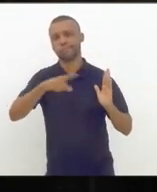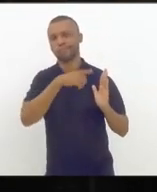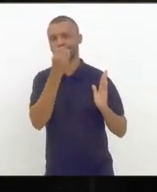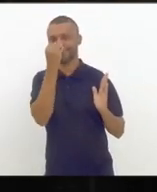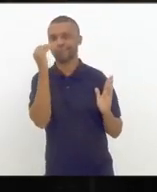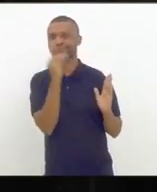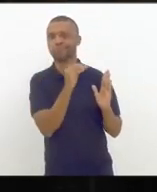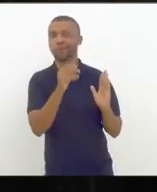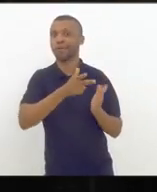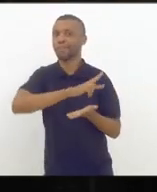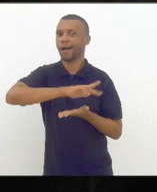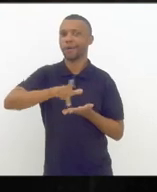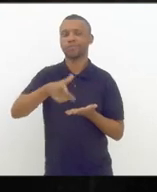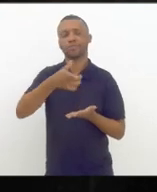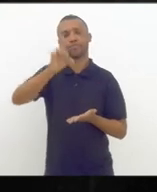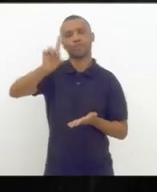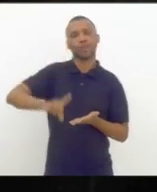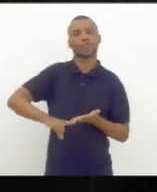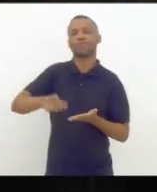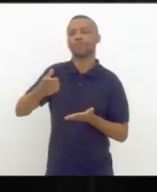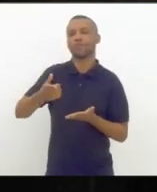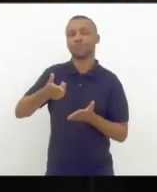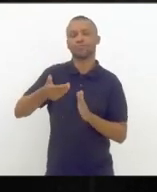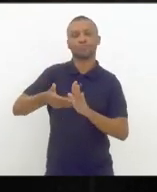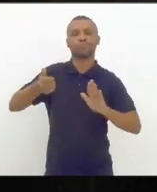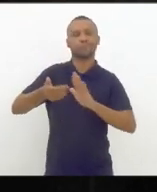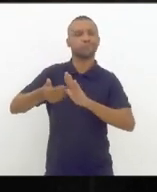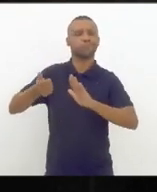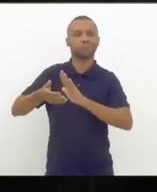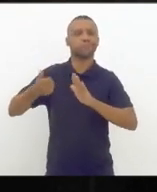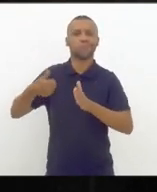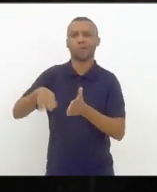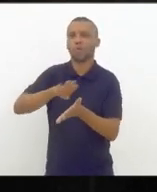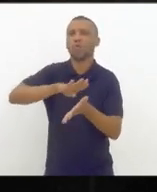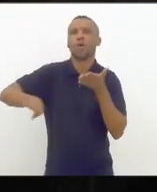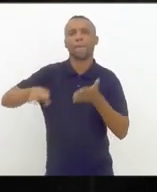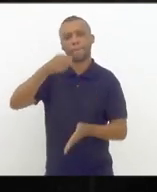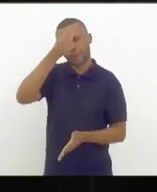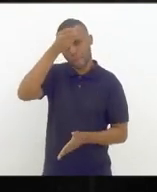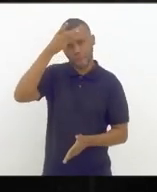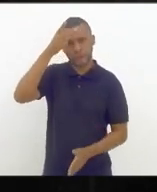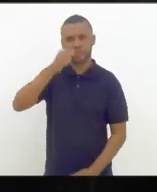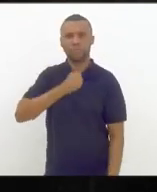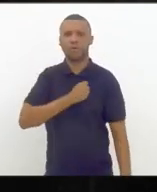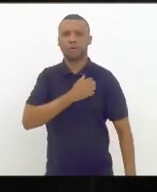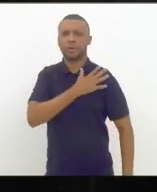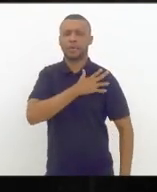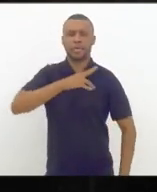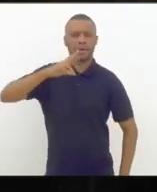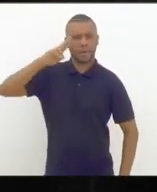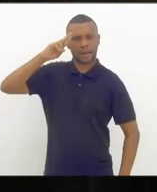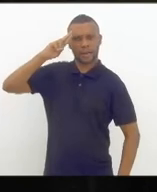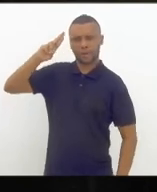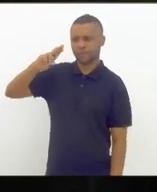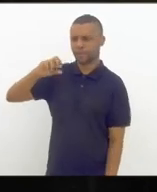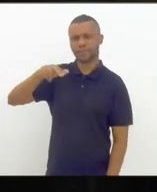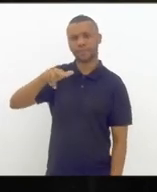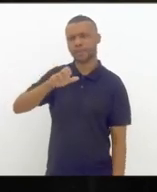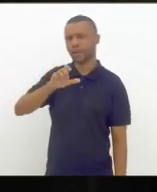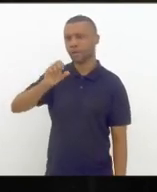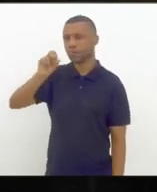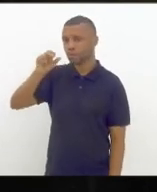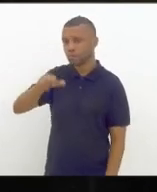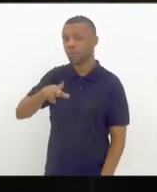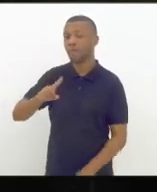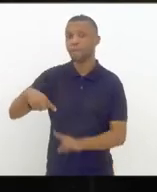perdidos foram abandonados foram só lapados pelo prefeito Capitão Nelson isso a base de sustentação na Câmara de São Gonçalo